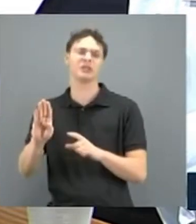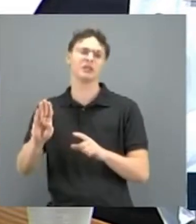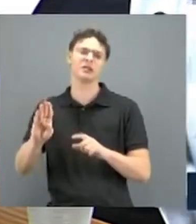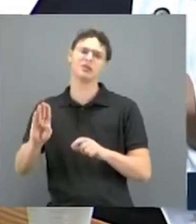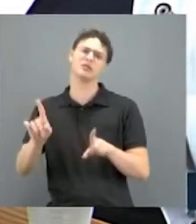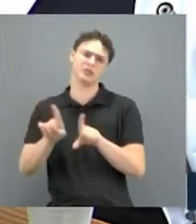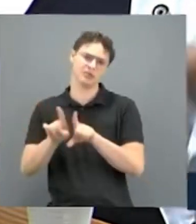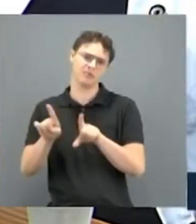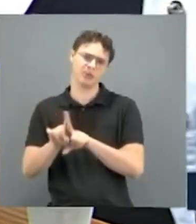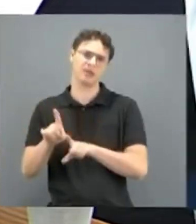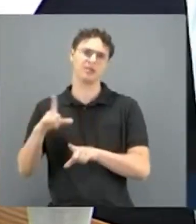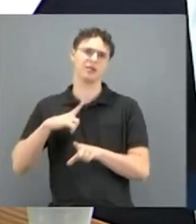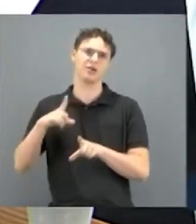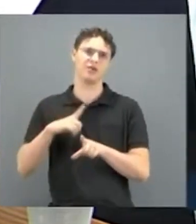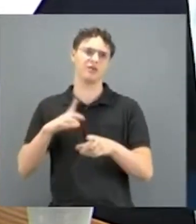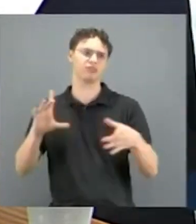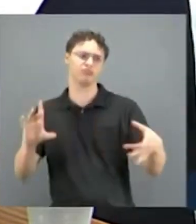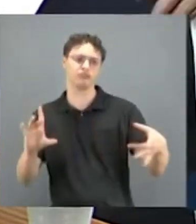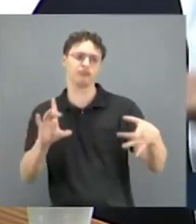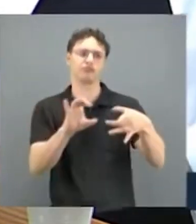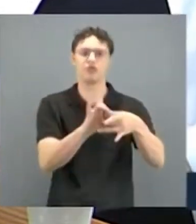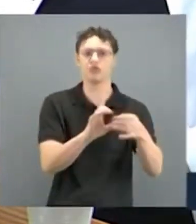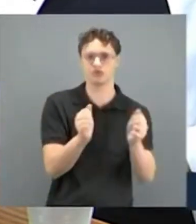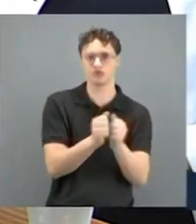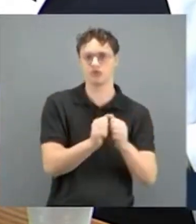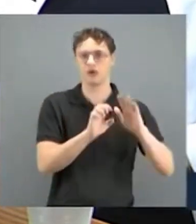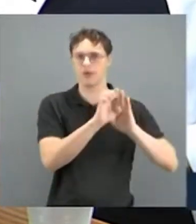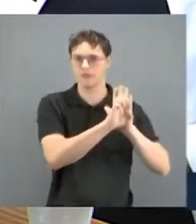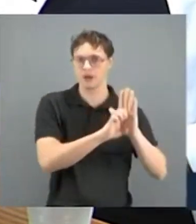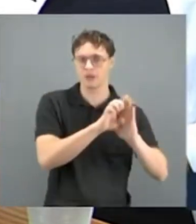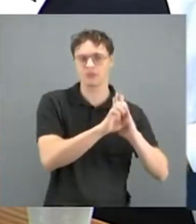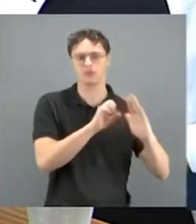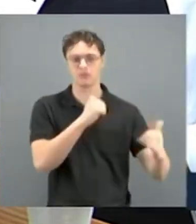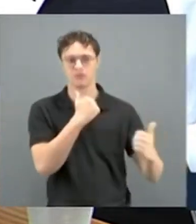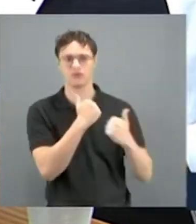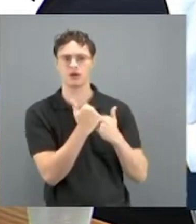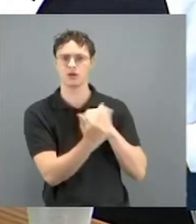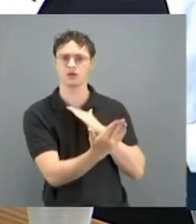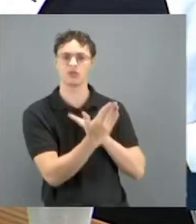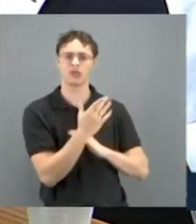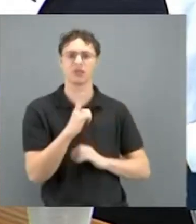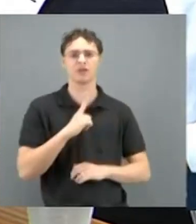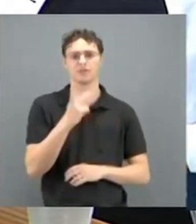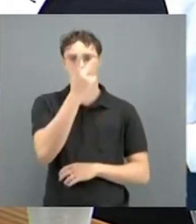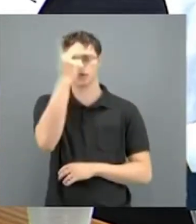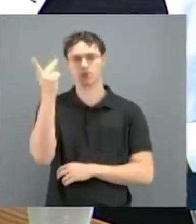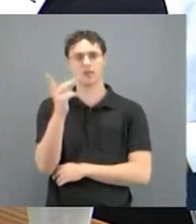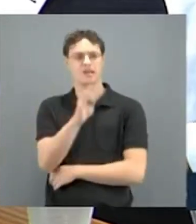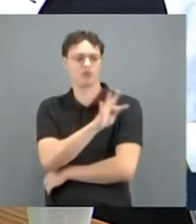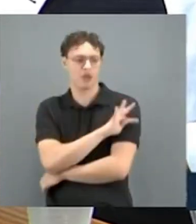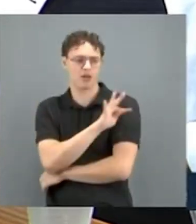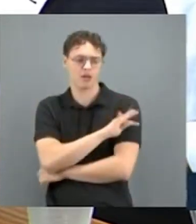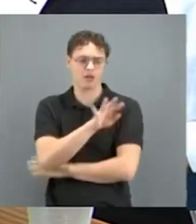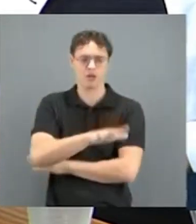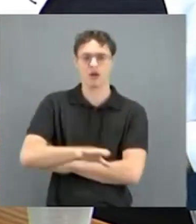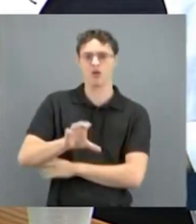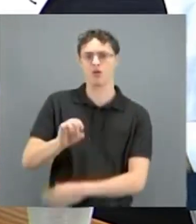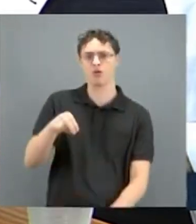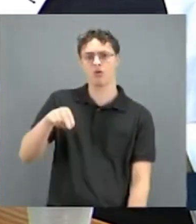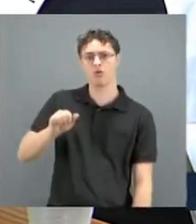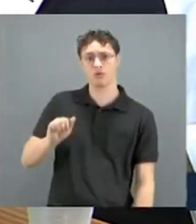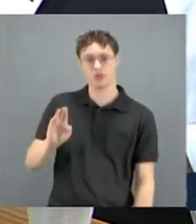alguma transversalidade com a Embrapa que nos ajudava e técnicos muito especializados da Conab